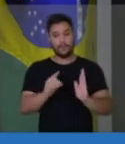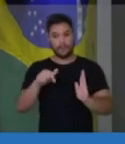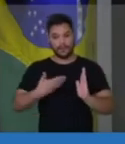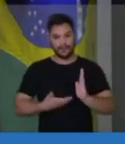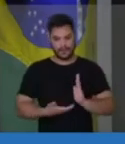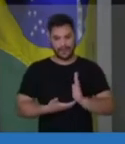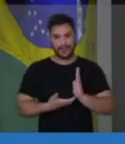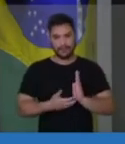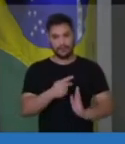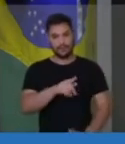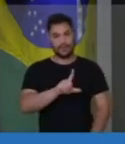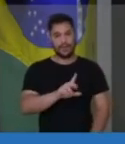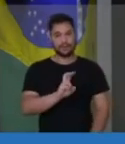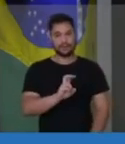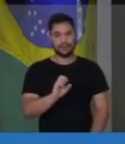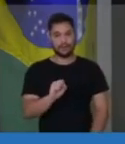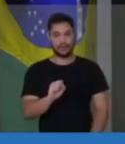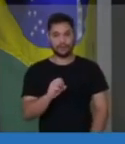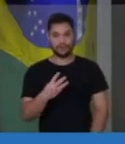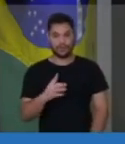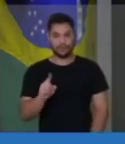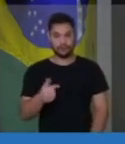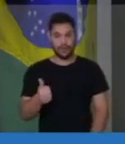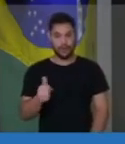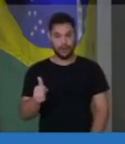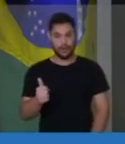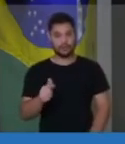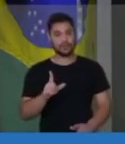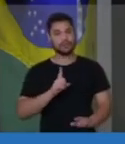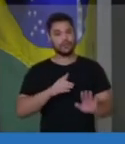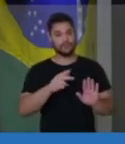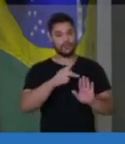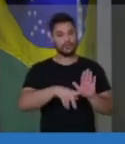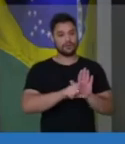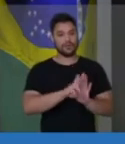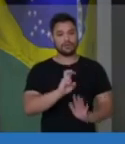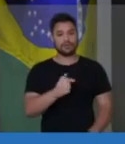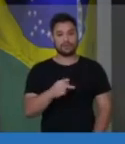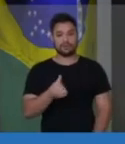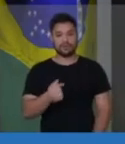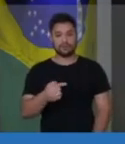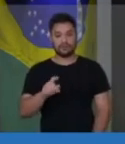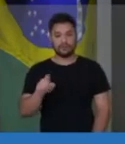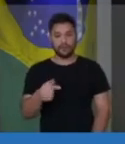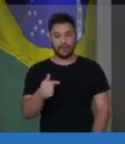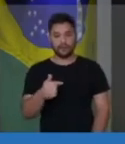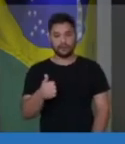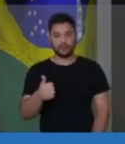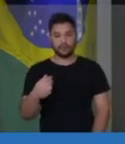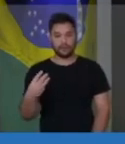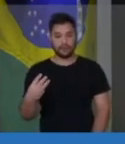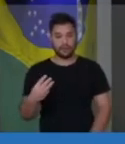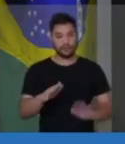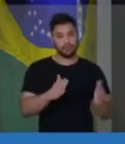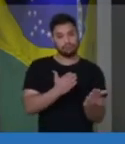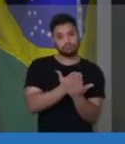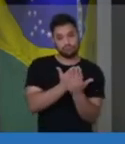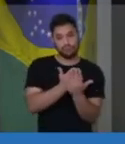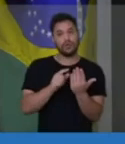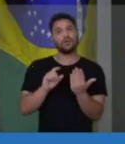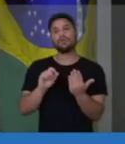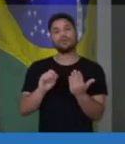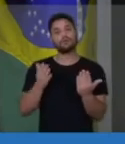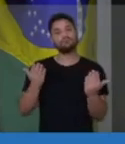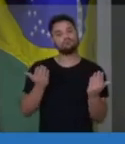Deputados, o PL 583 de 2011 foi apensado ao PL 6579 de 2013, que